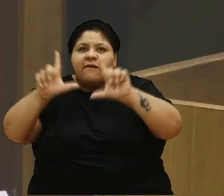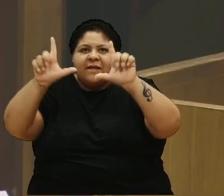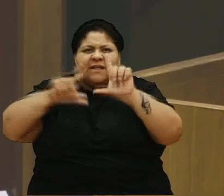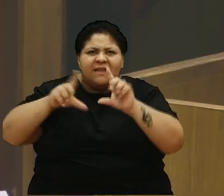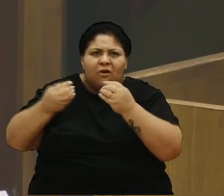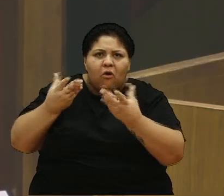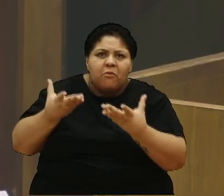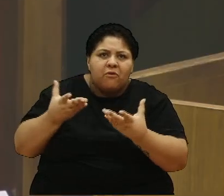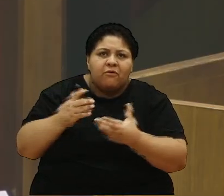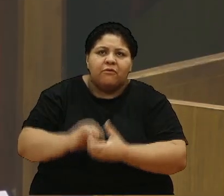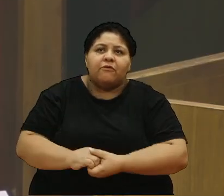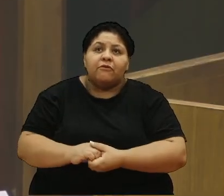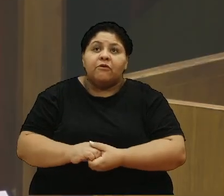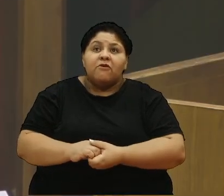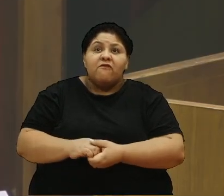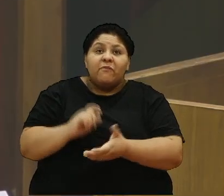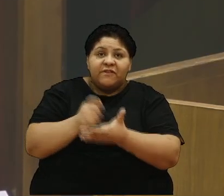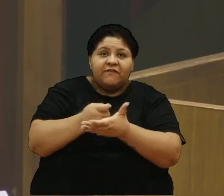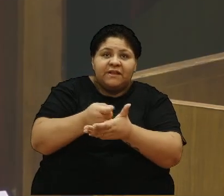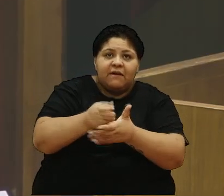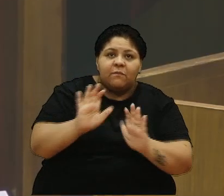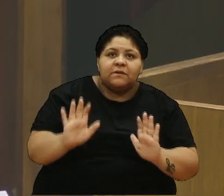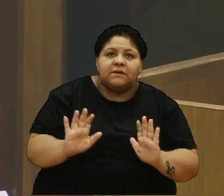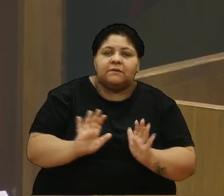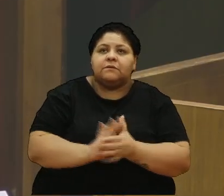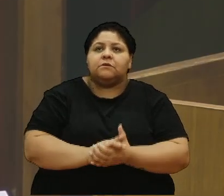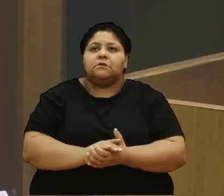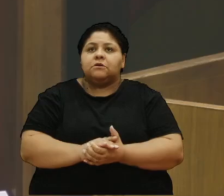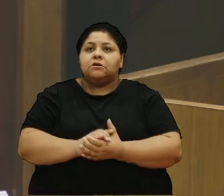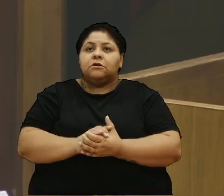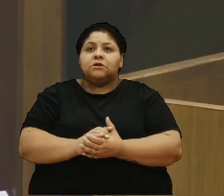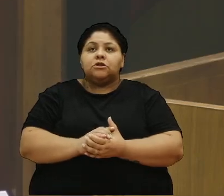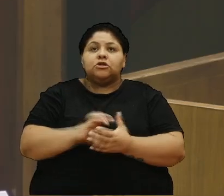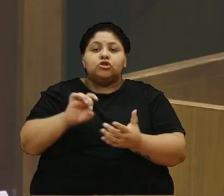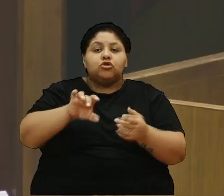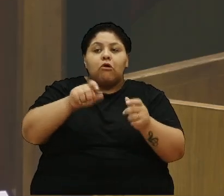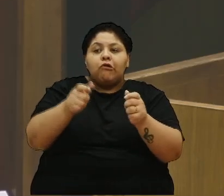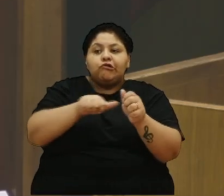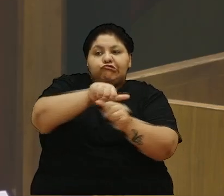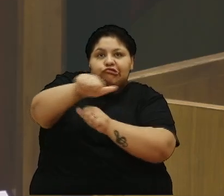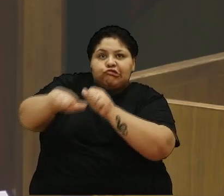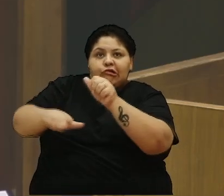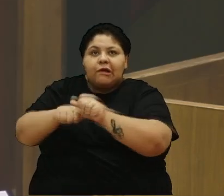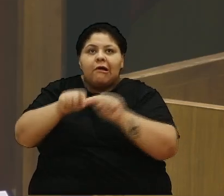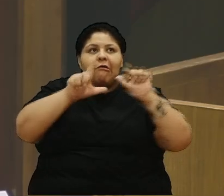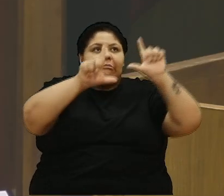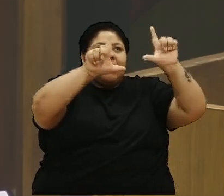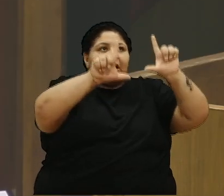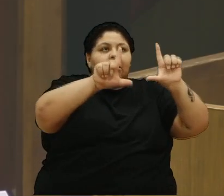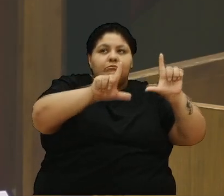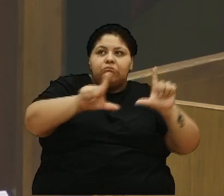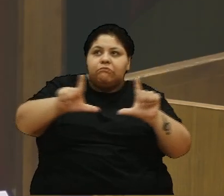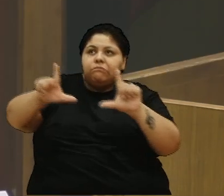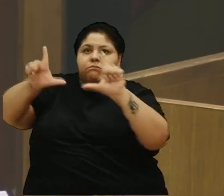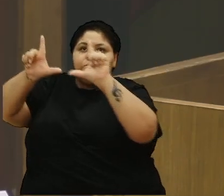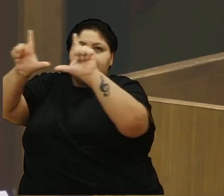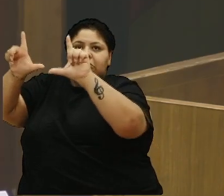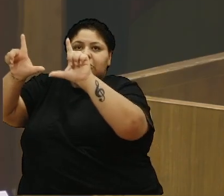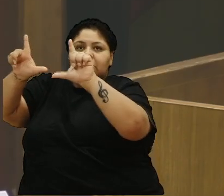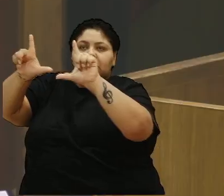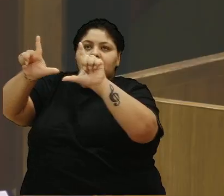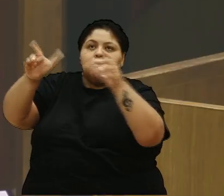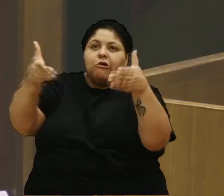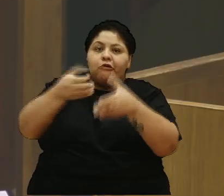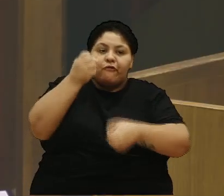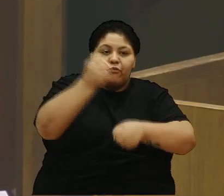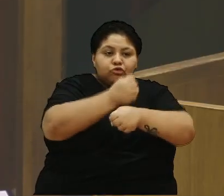como? Ah, vamos tentar. É só trocar uma placa de lugar. Aí uma pessoa diz para mim assim, ó, vamos